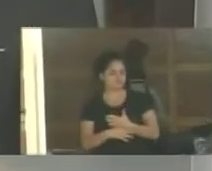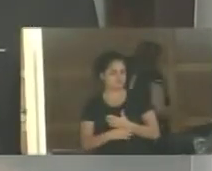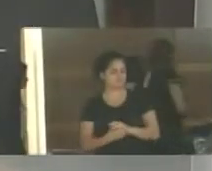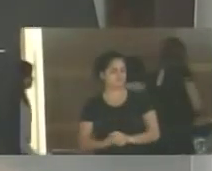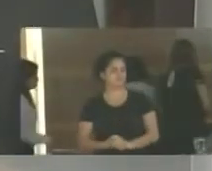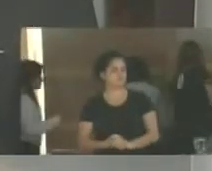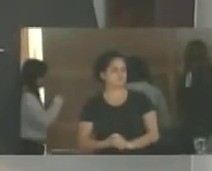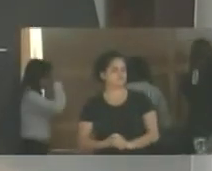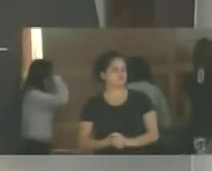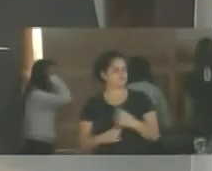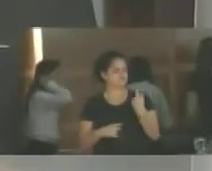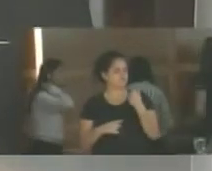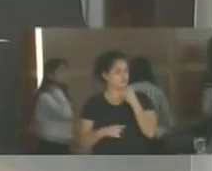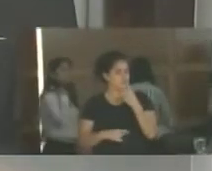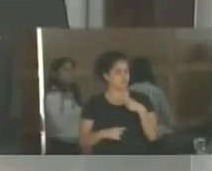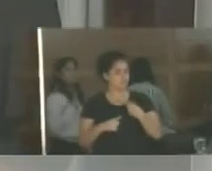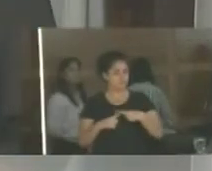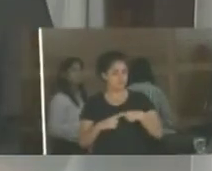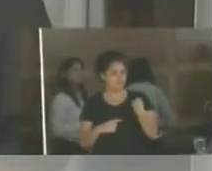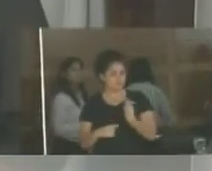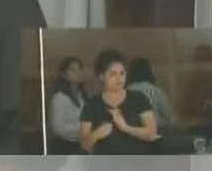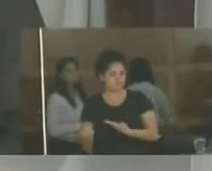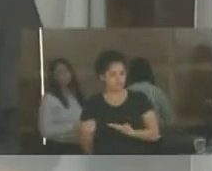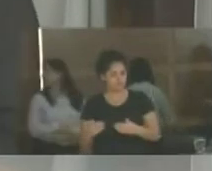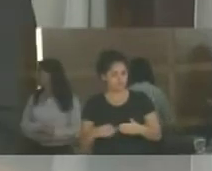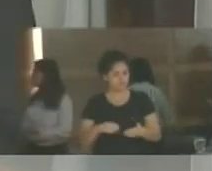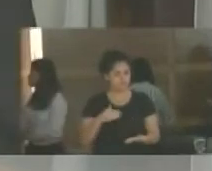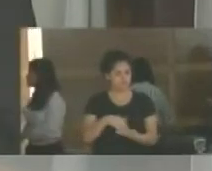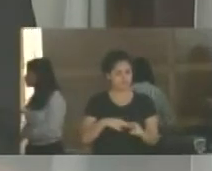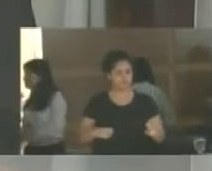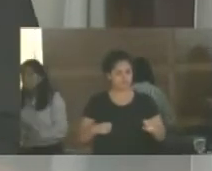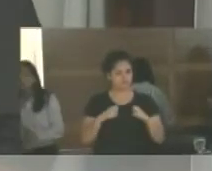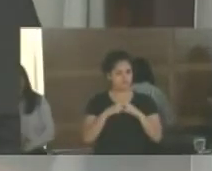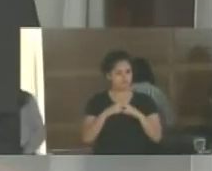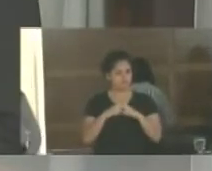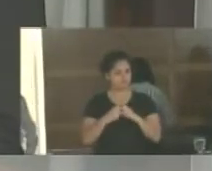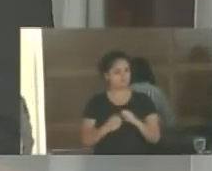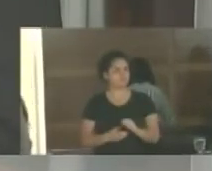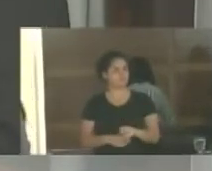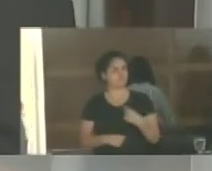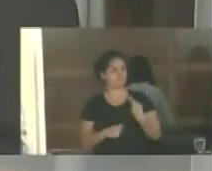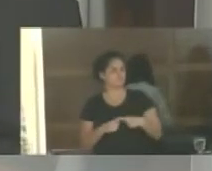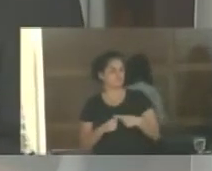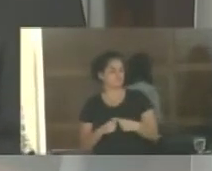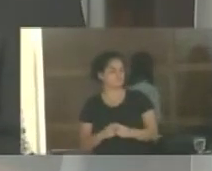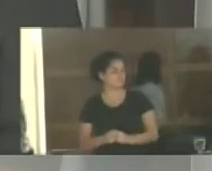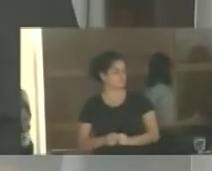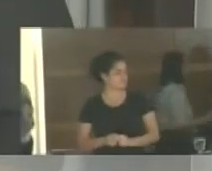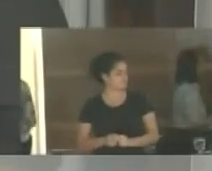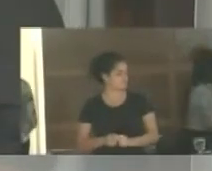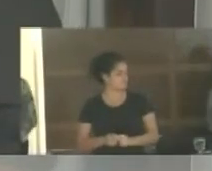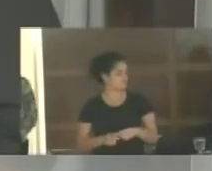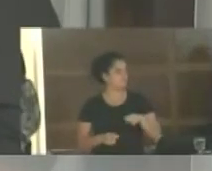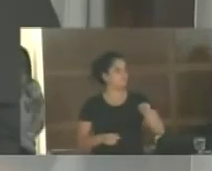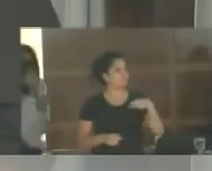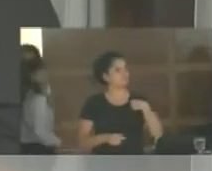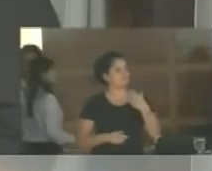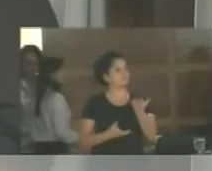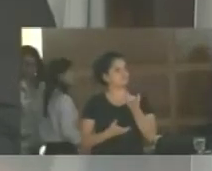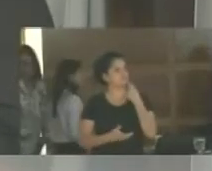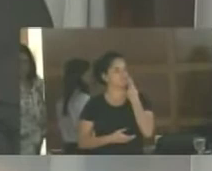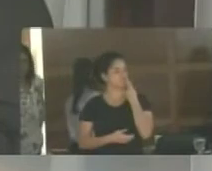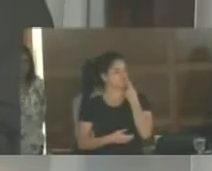porque nós estamos nessa casa justamente para isso. Então, queria aqui falar sobre isso. Outra coisa que eu queria falar